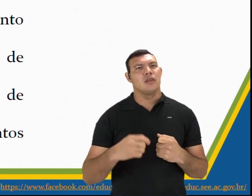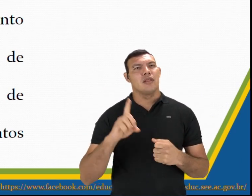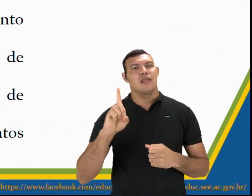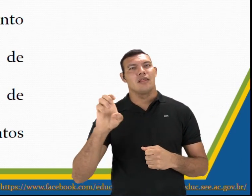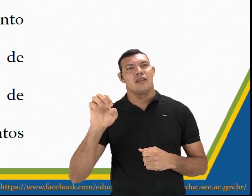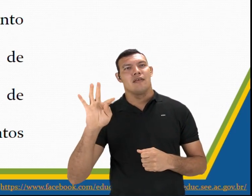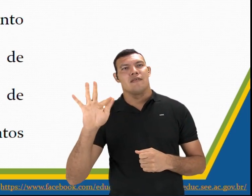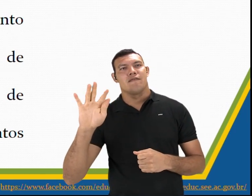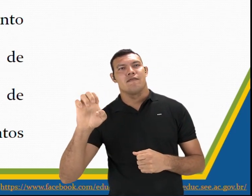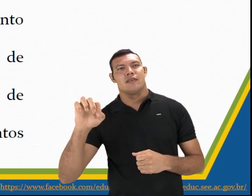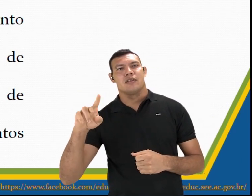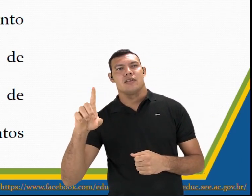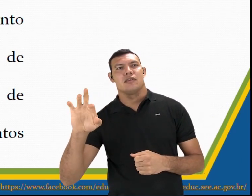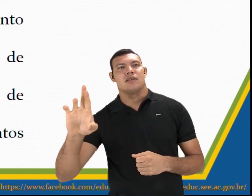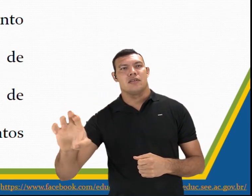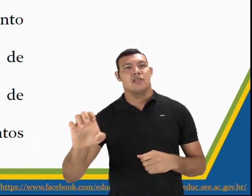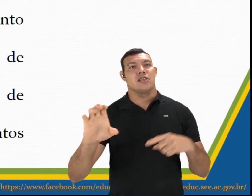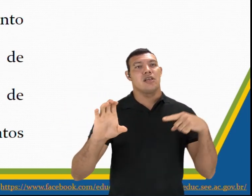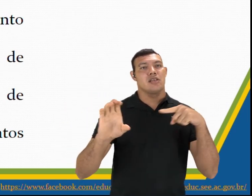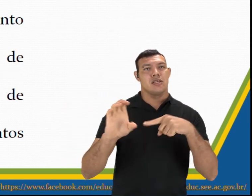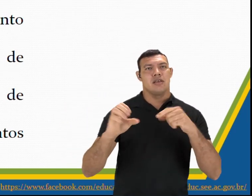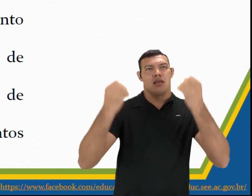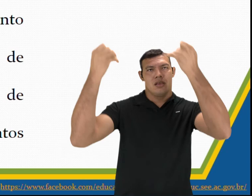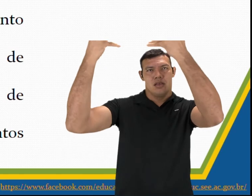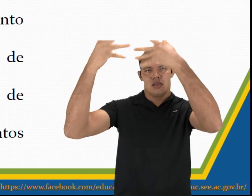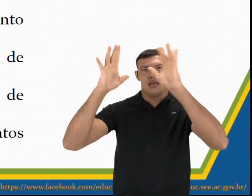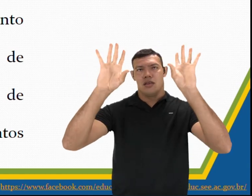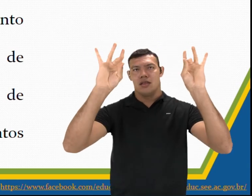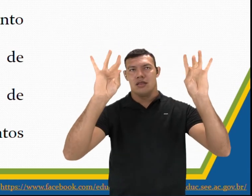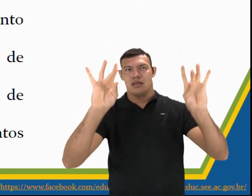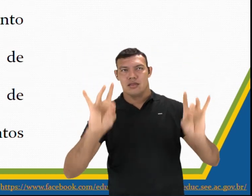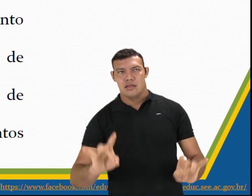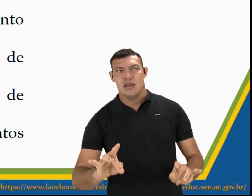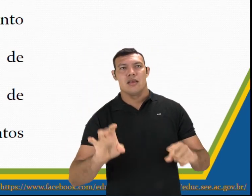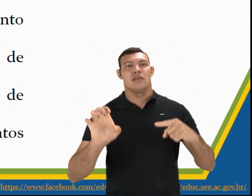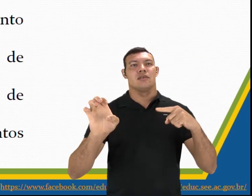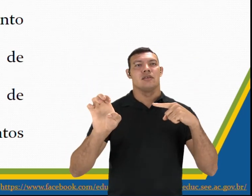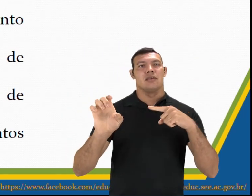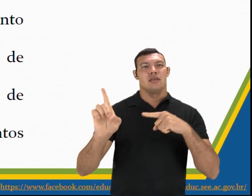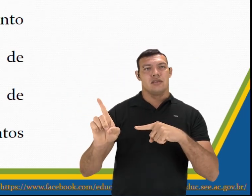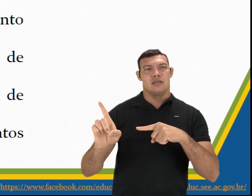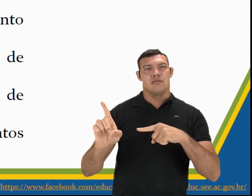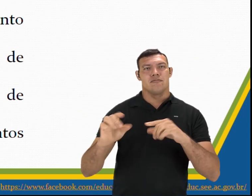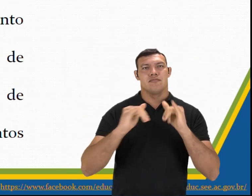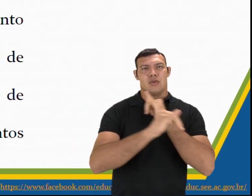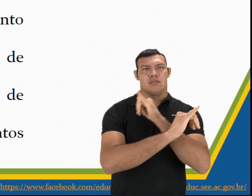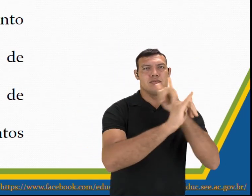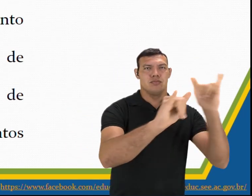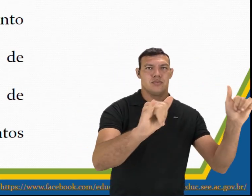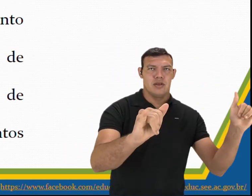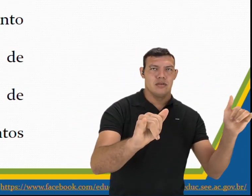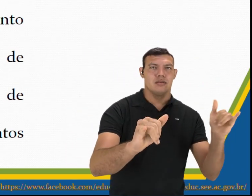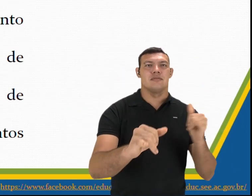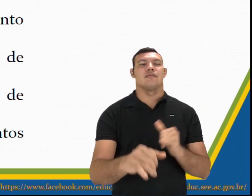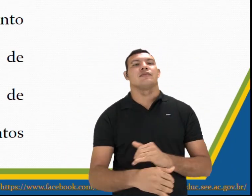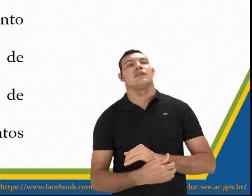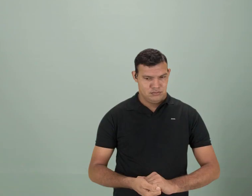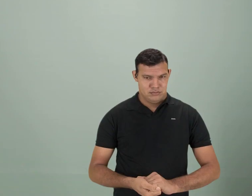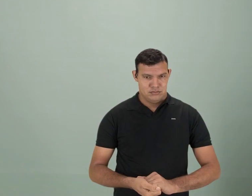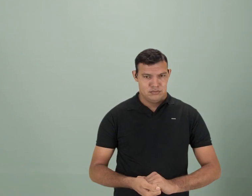pesquisas realizadas por jornalistas ou informar os leitores dos acontecimentos recentes. Então, letra